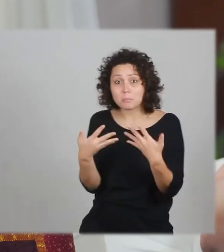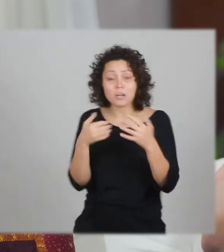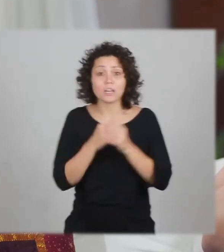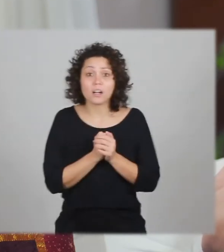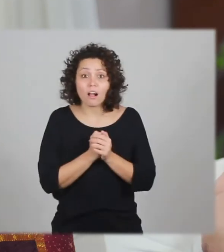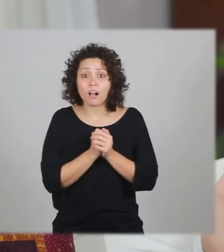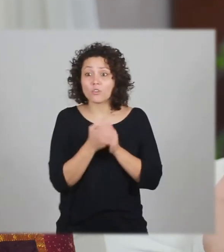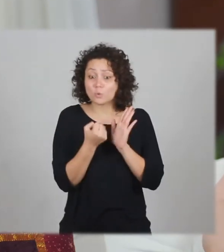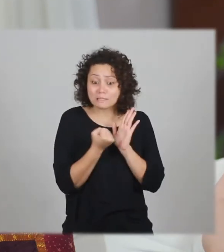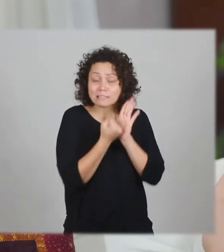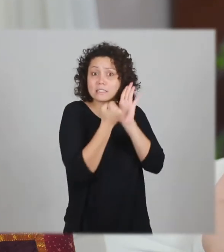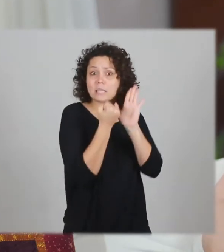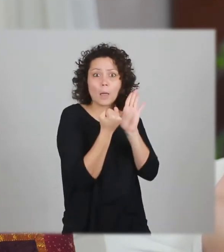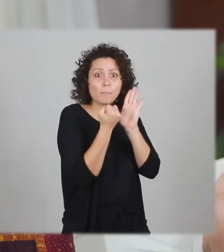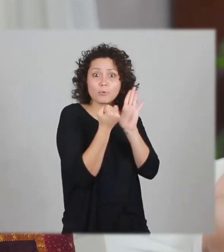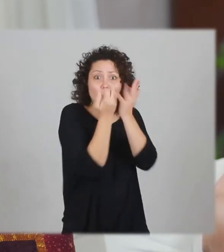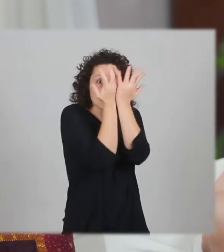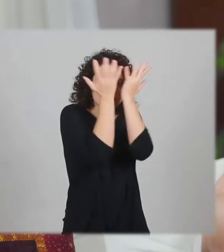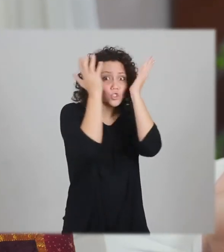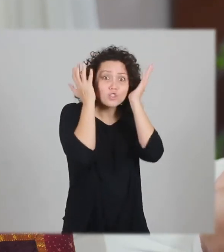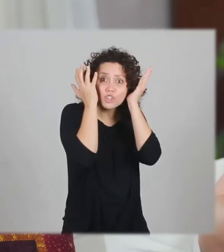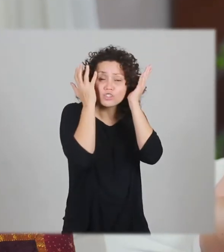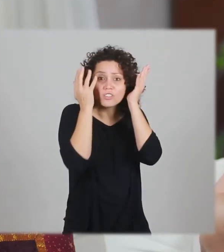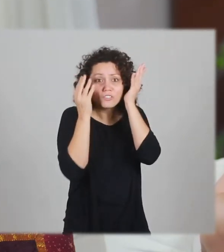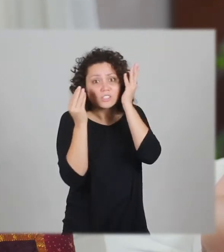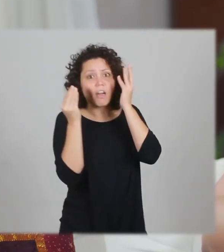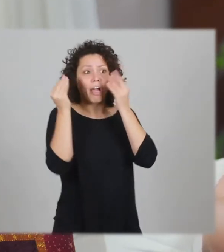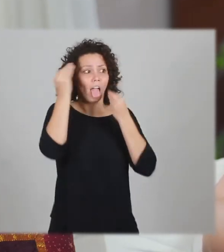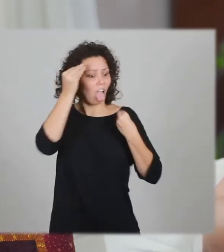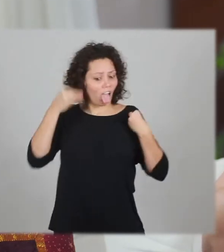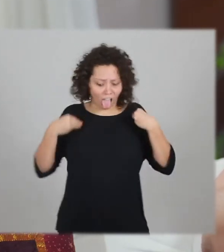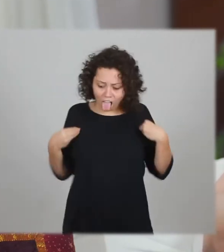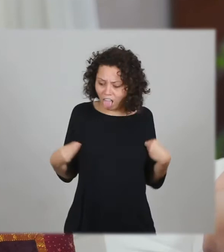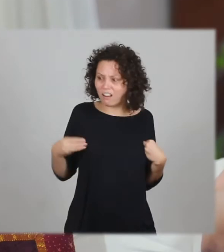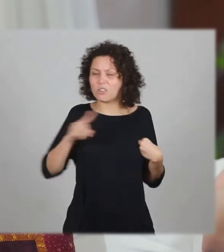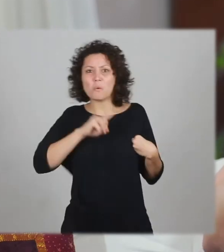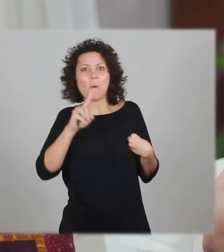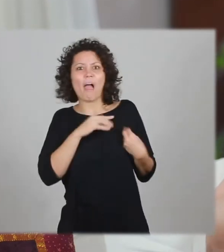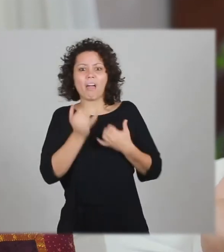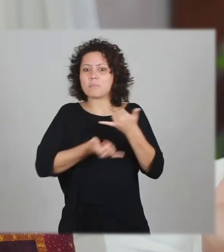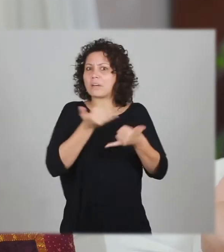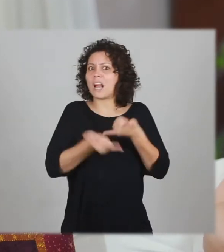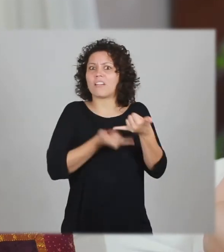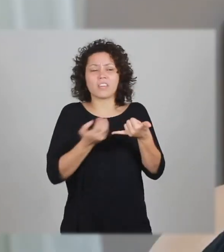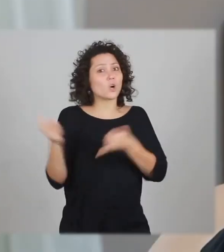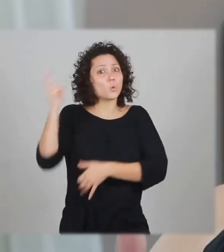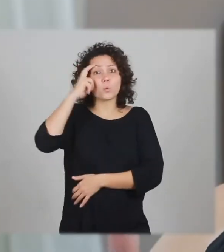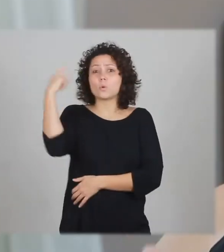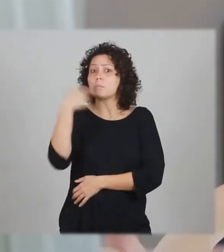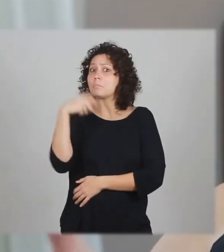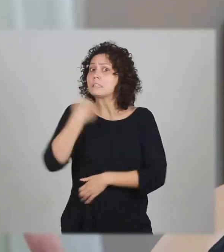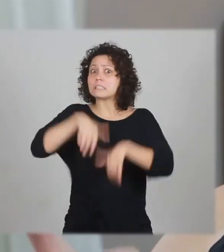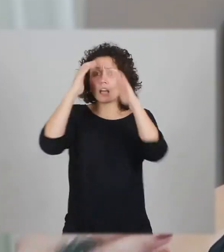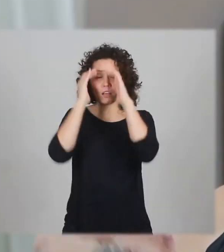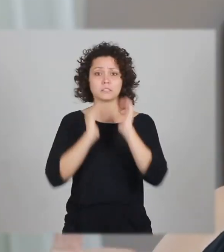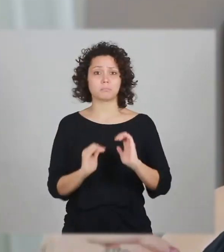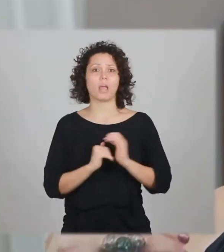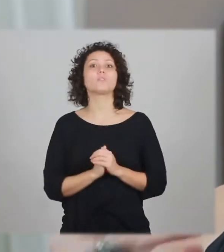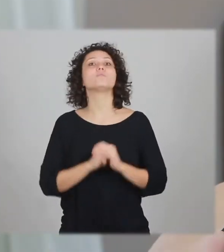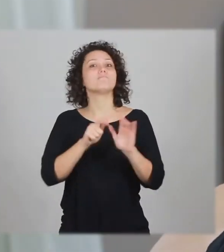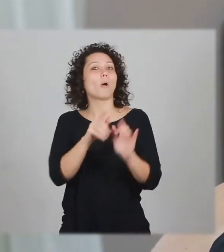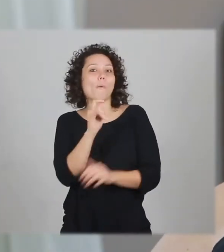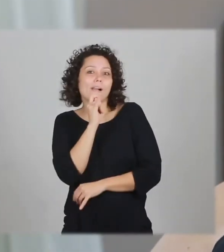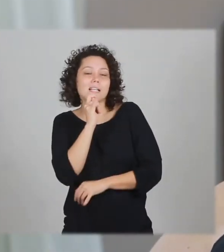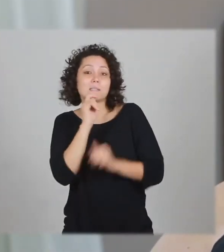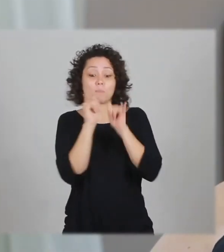símbolos indígenas não é brincadeira, é sério, é cultura, né? A cultura dos índios que merece respeito. Então é mais um exemplo de uma